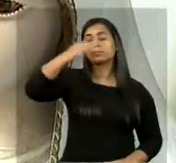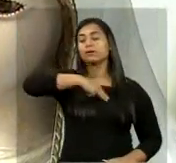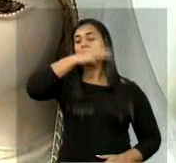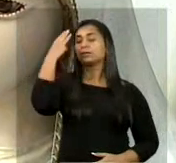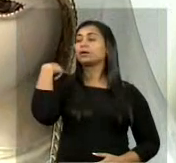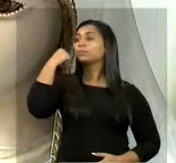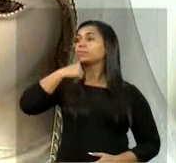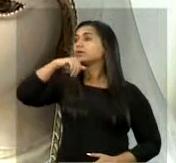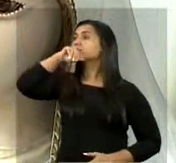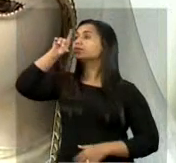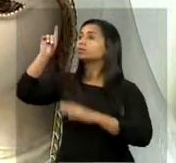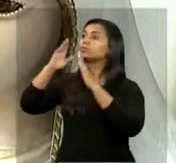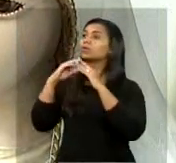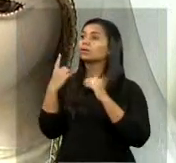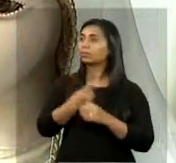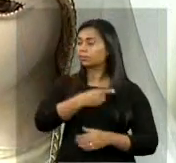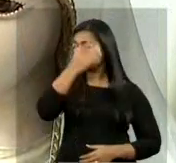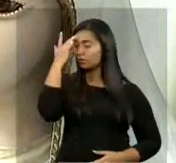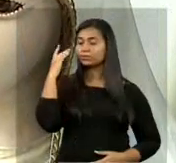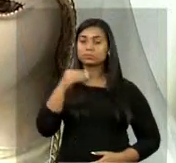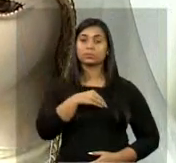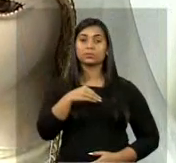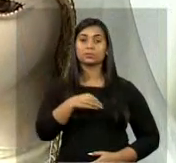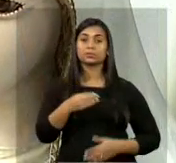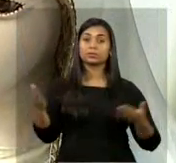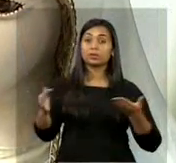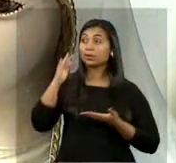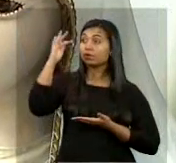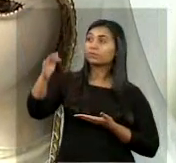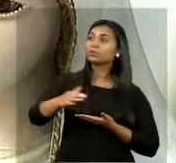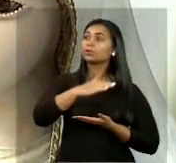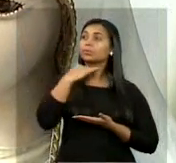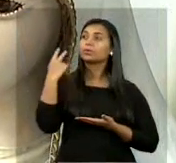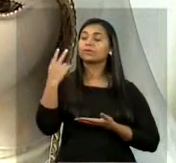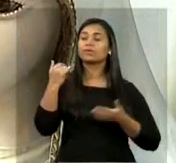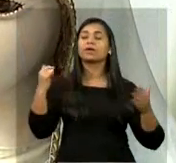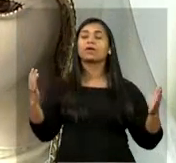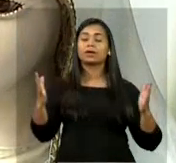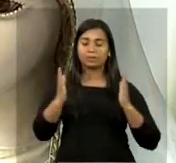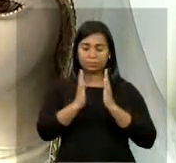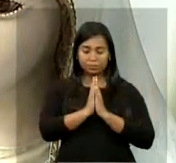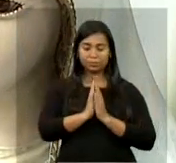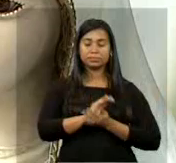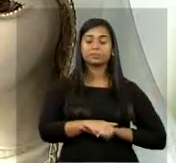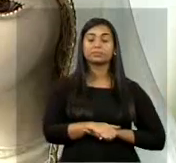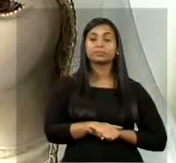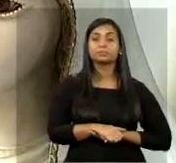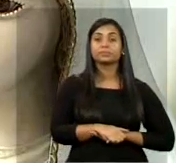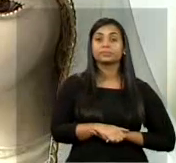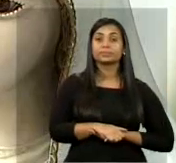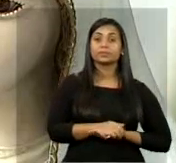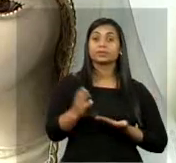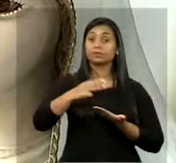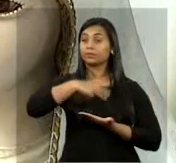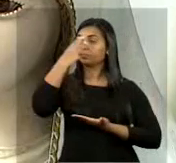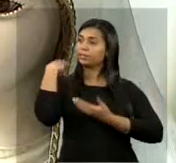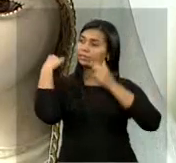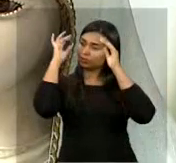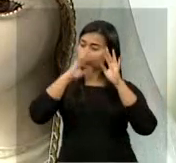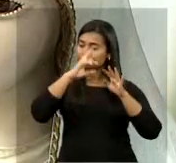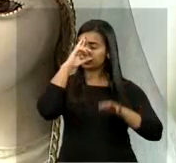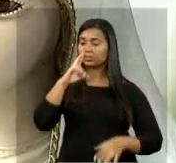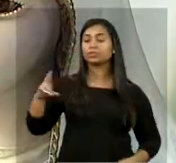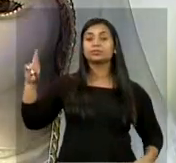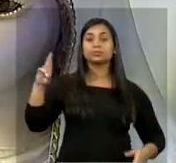Santa Maria, Mãe de Deus, rogai por nós, pecadores, agora e na hora de nossa morte. Amém. Ave